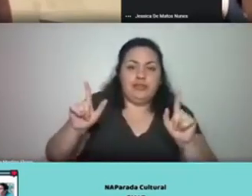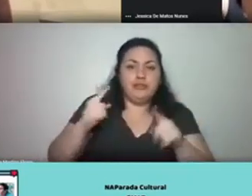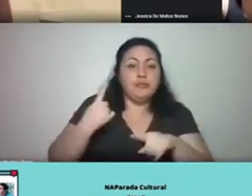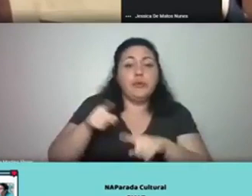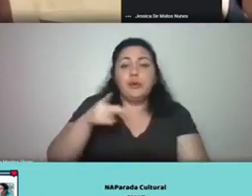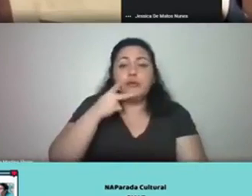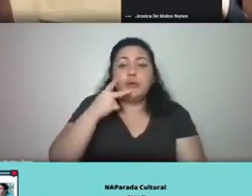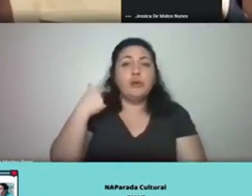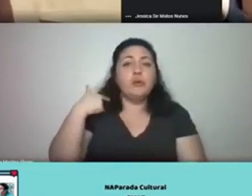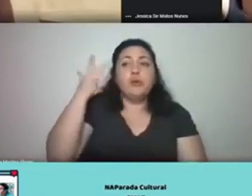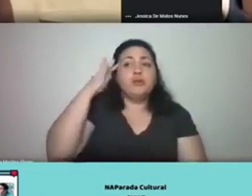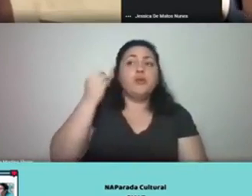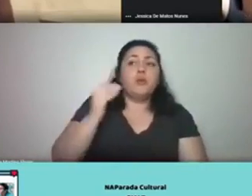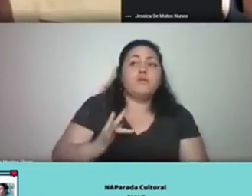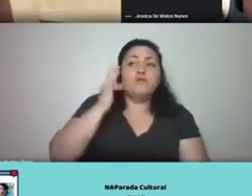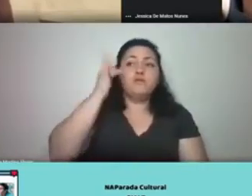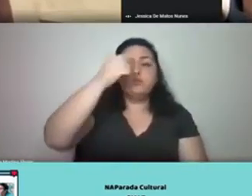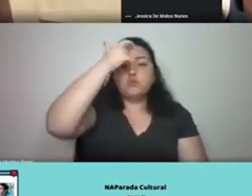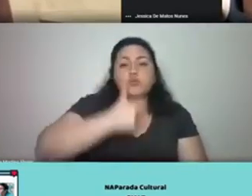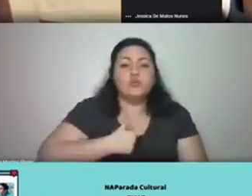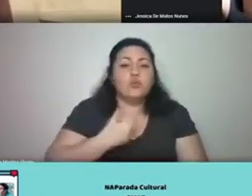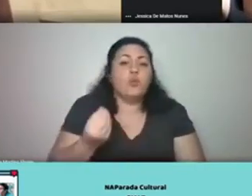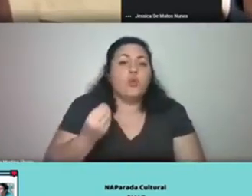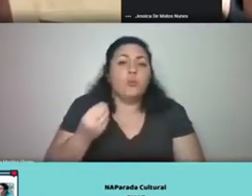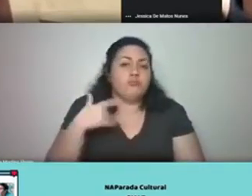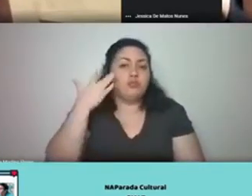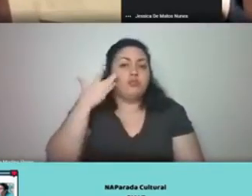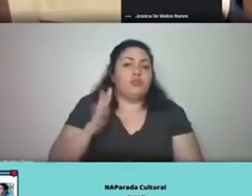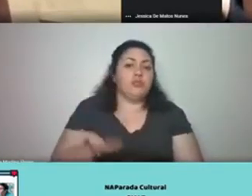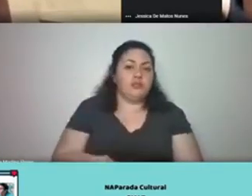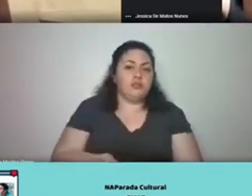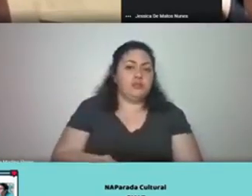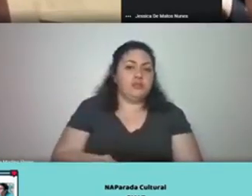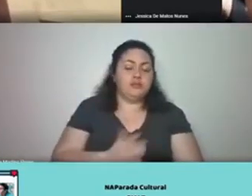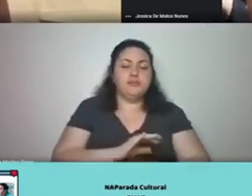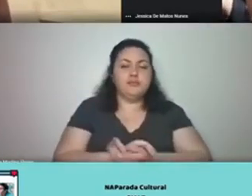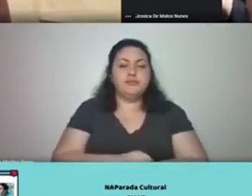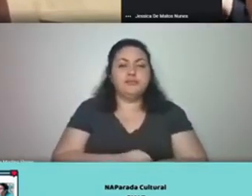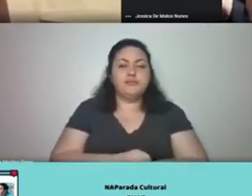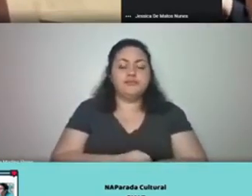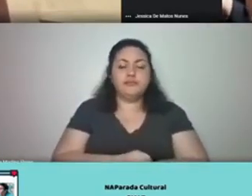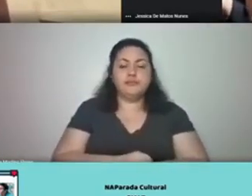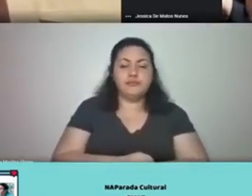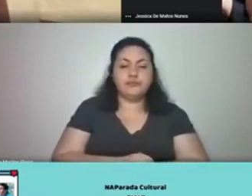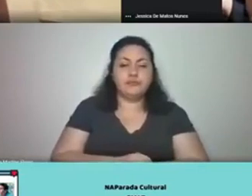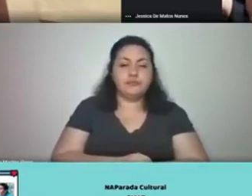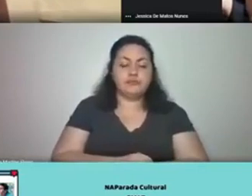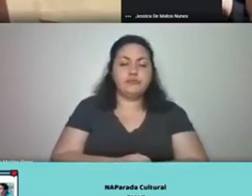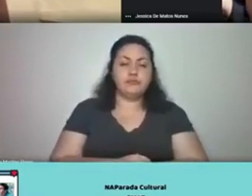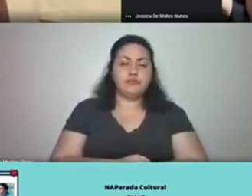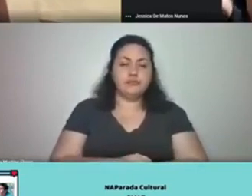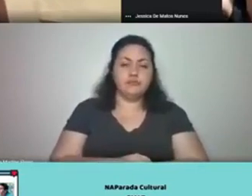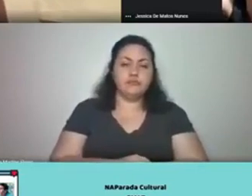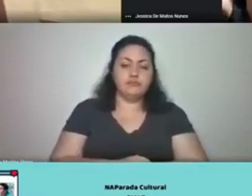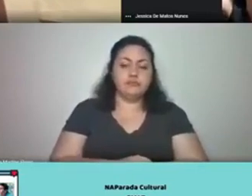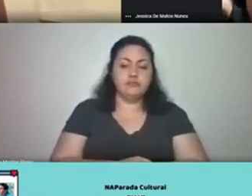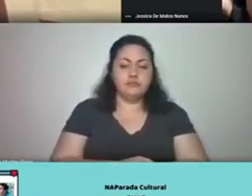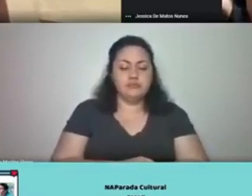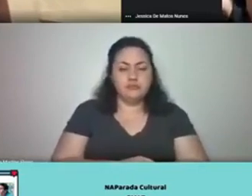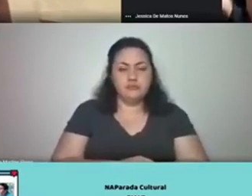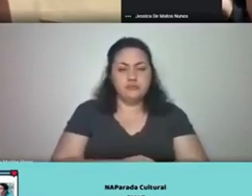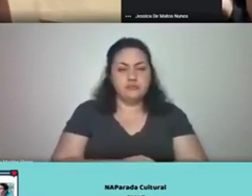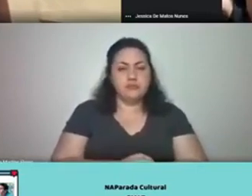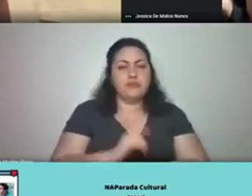ser, né, e, e isso é exatamente isso, assim, é um momento